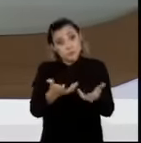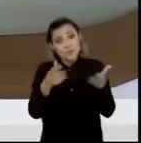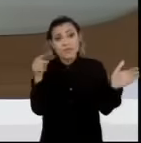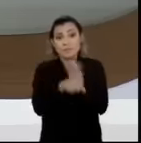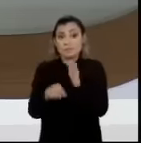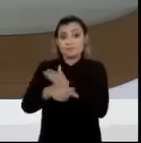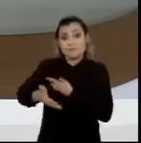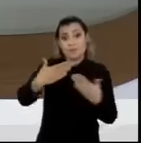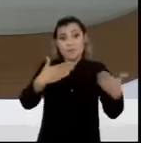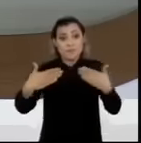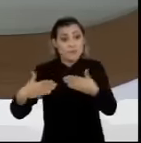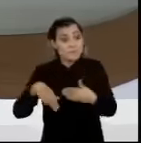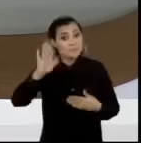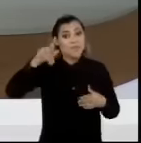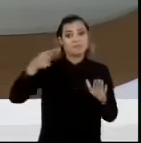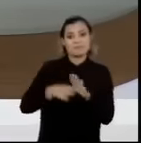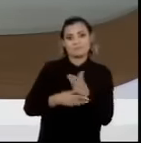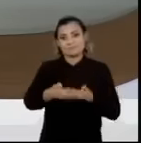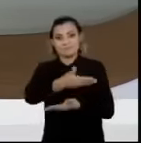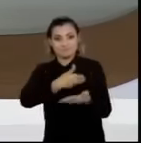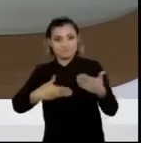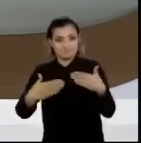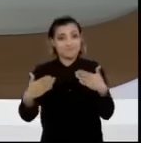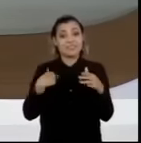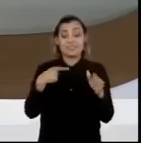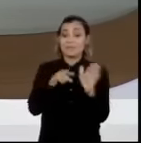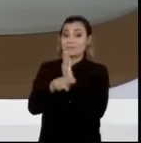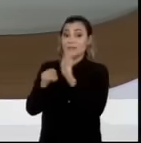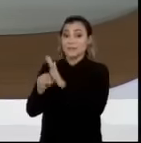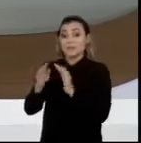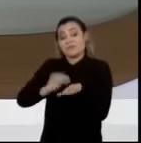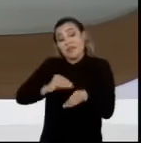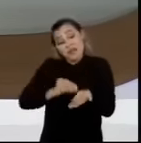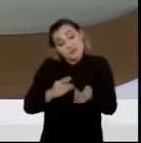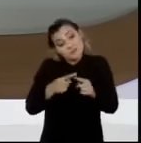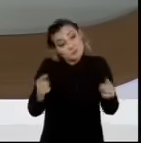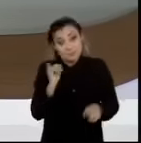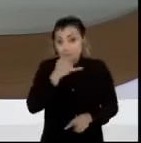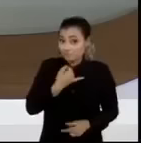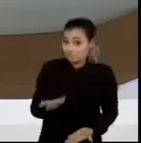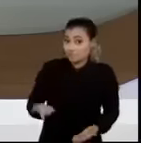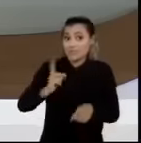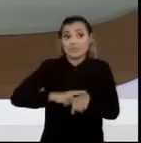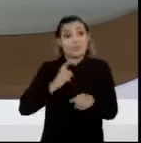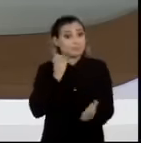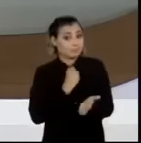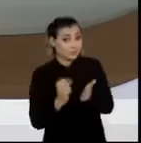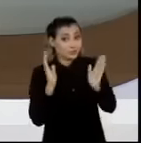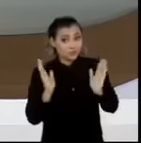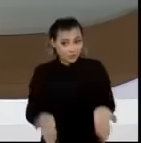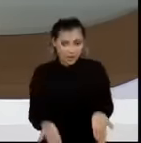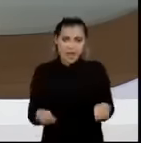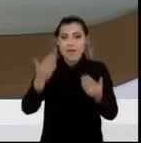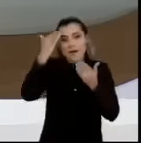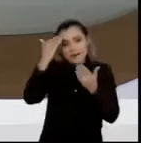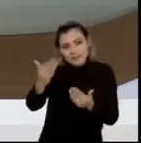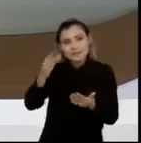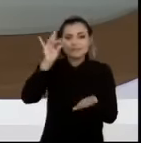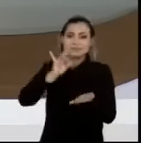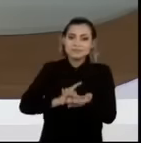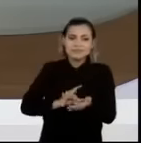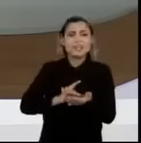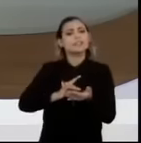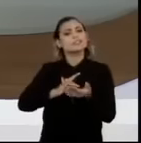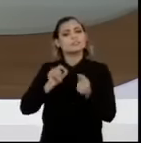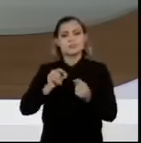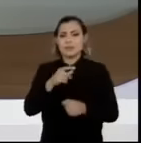que essa conversa continuasse, os colegas também têm várias questões ainda a fazer, mas enfim, nosso tempo deu. Eu agradeço de maneira muito